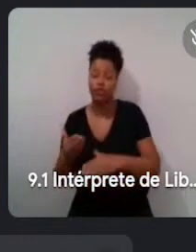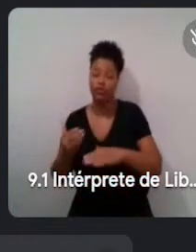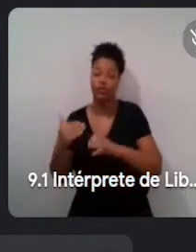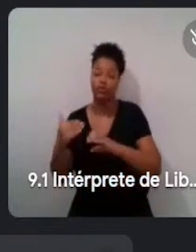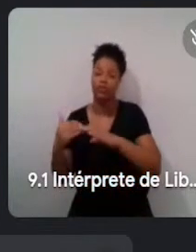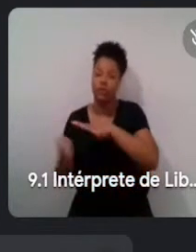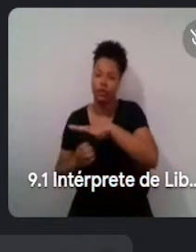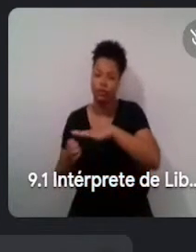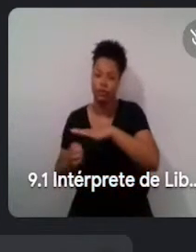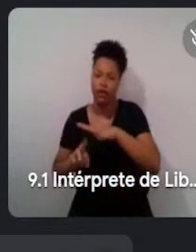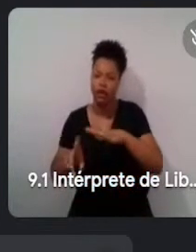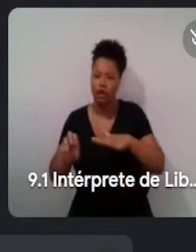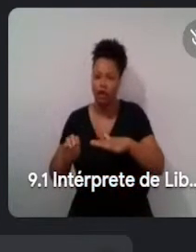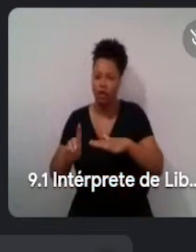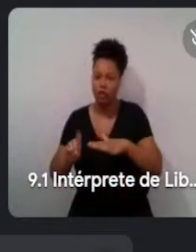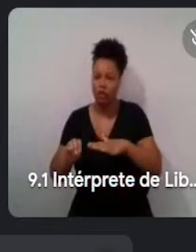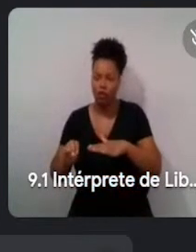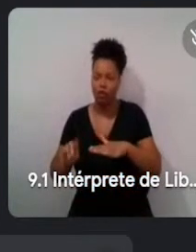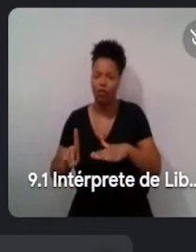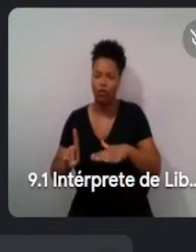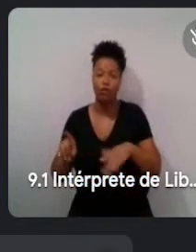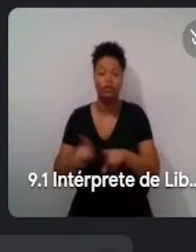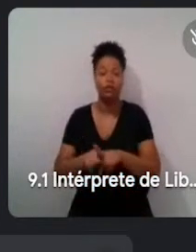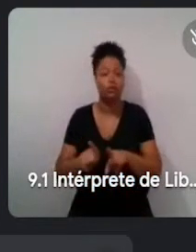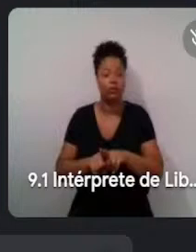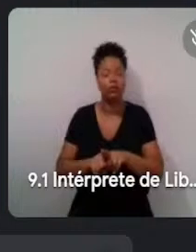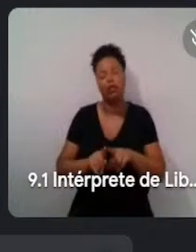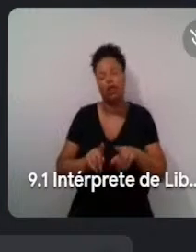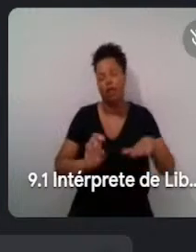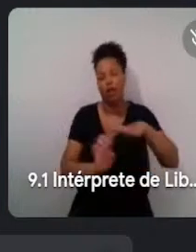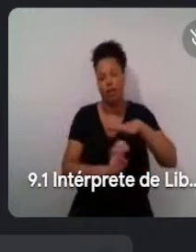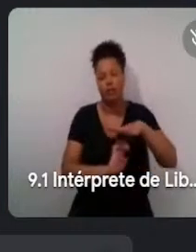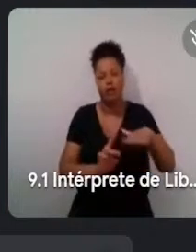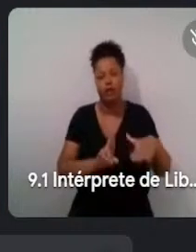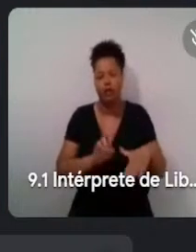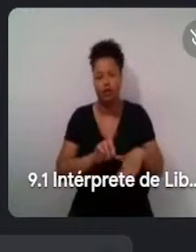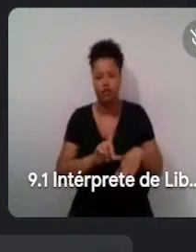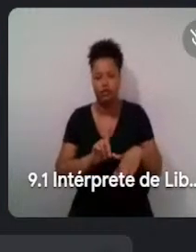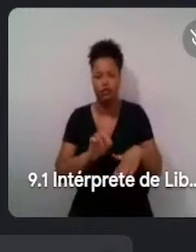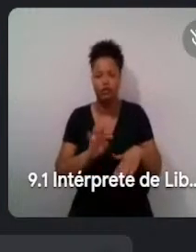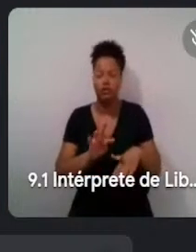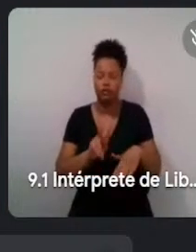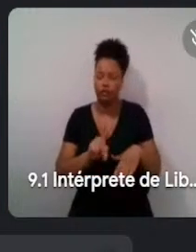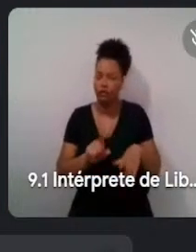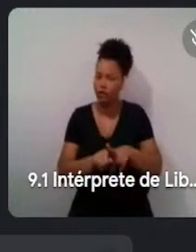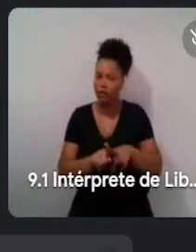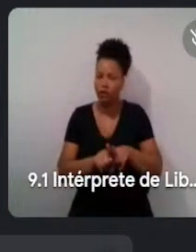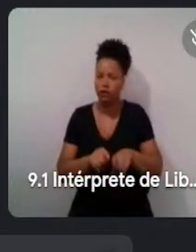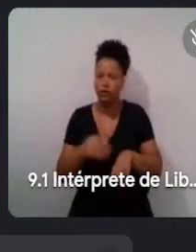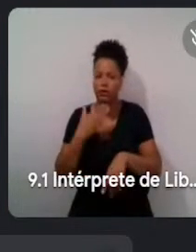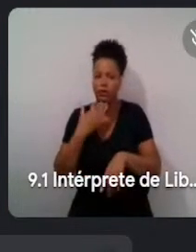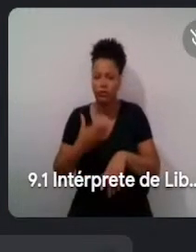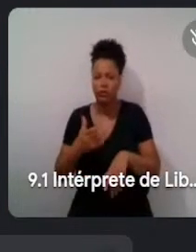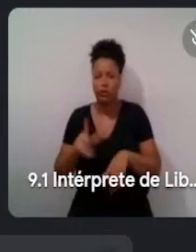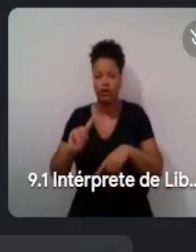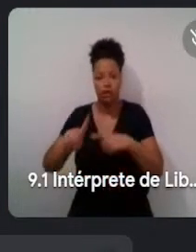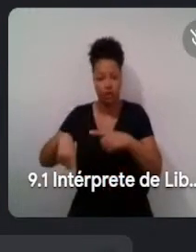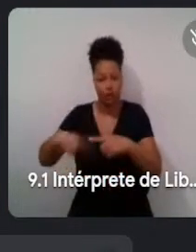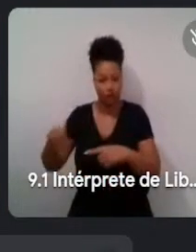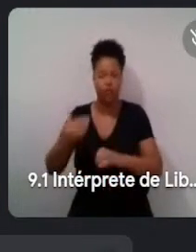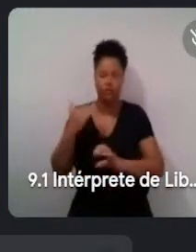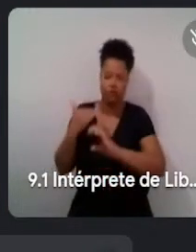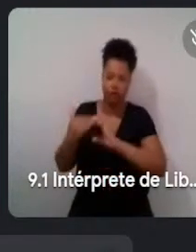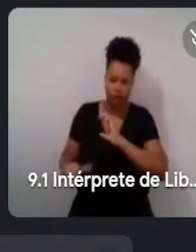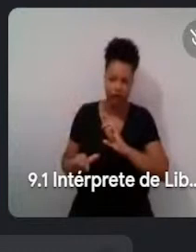dela sido cientificada depois por mural eletrônico e depois acabou sendo cientificada também por